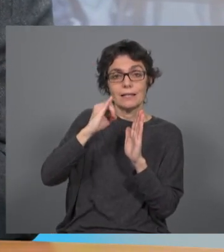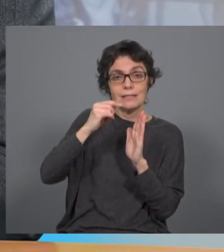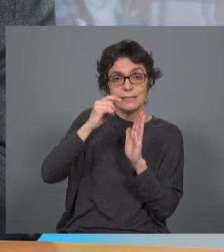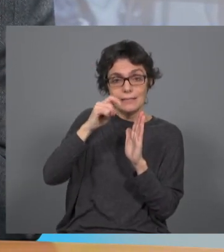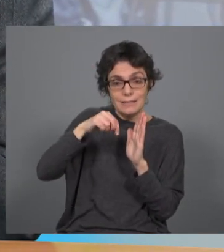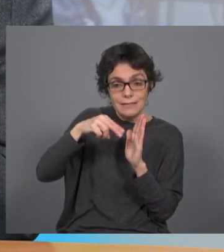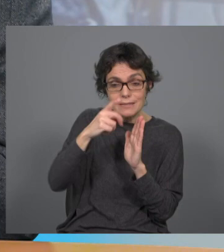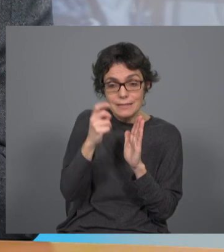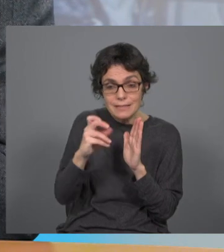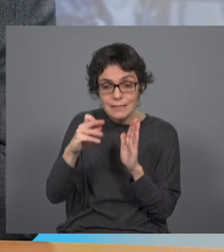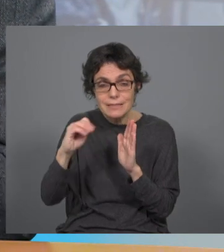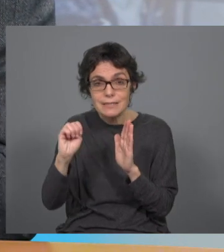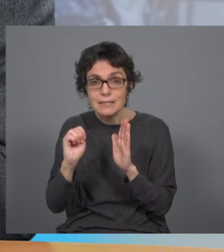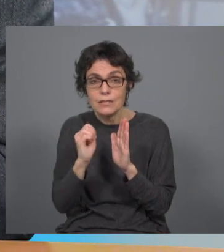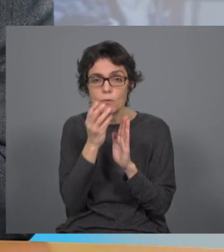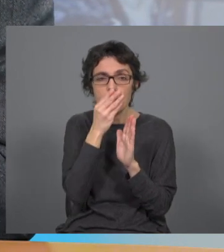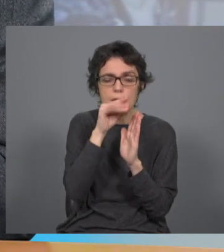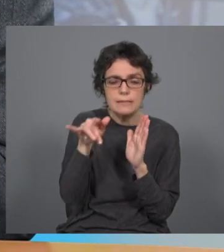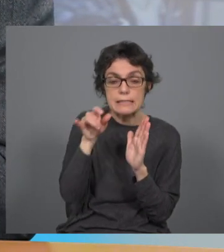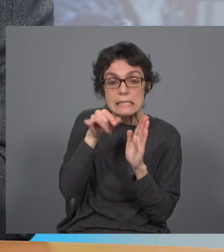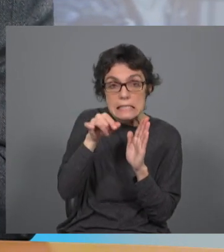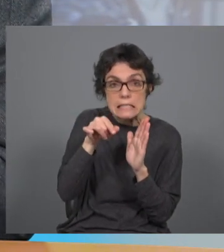e sobretudo abrir-lhe uma janela de